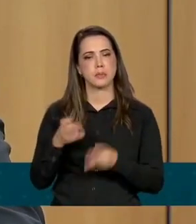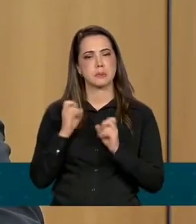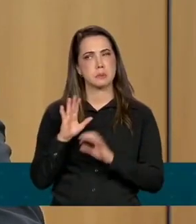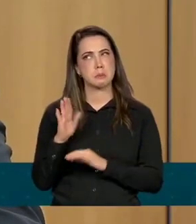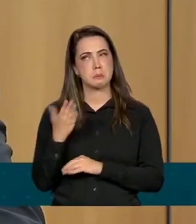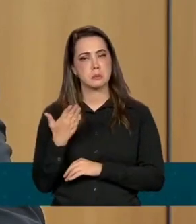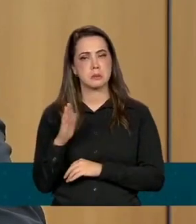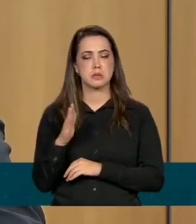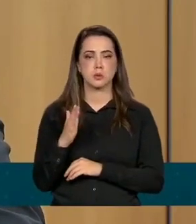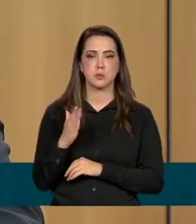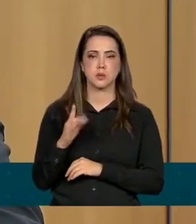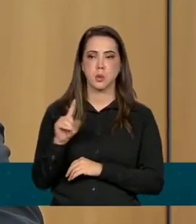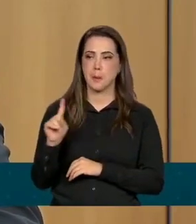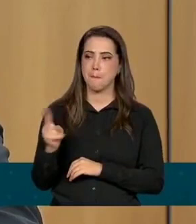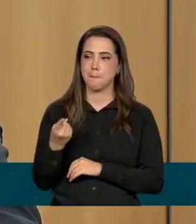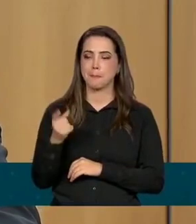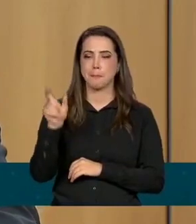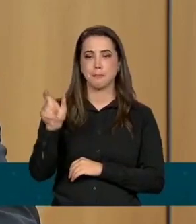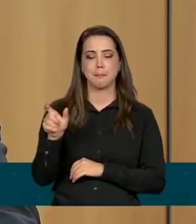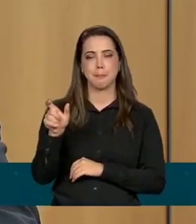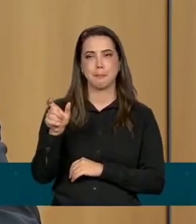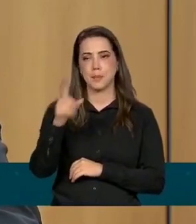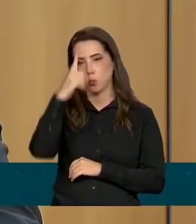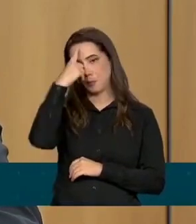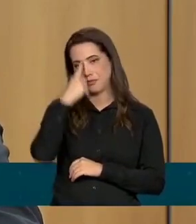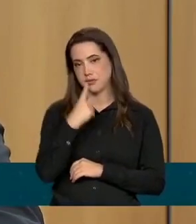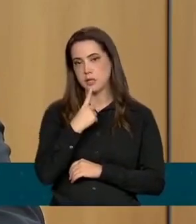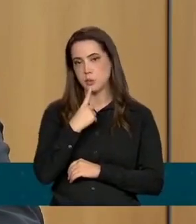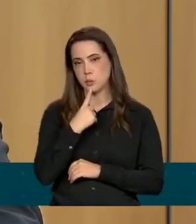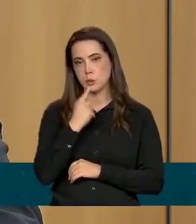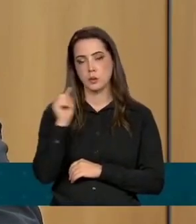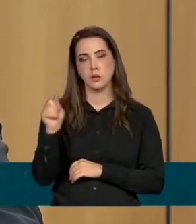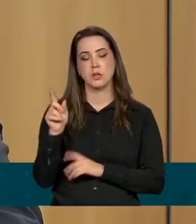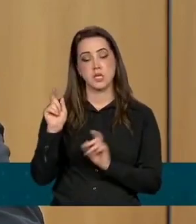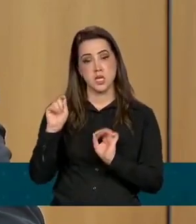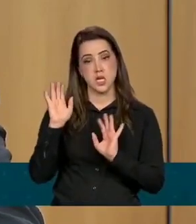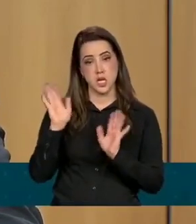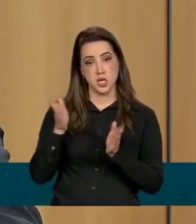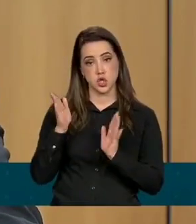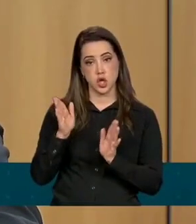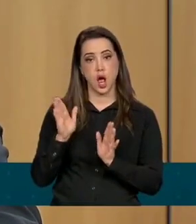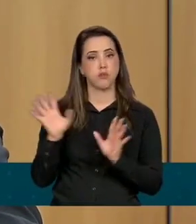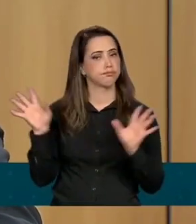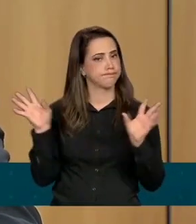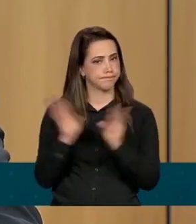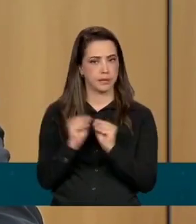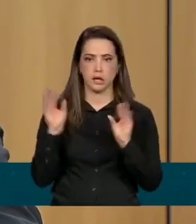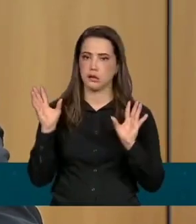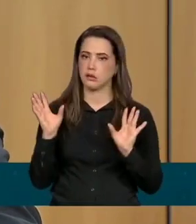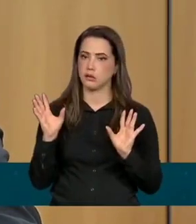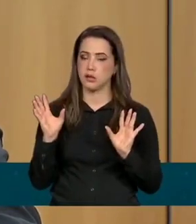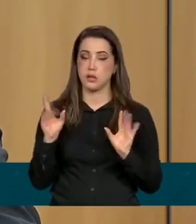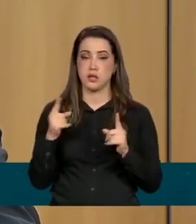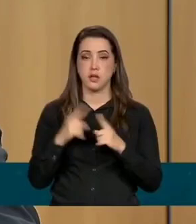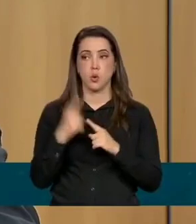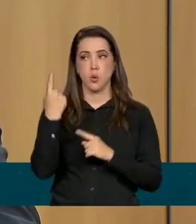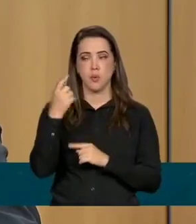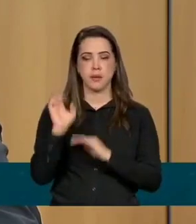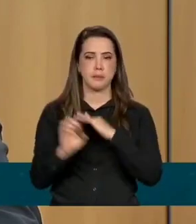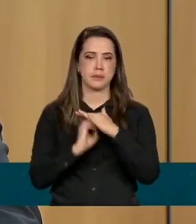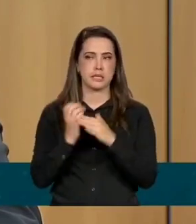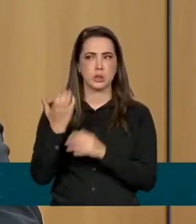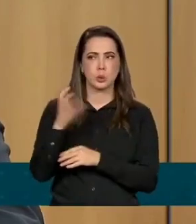algo próximo a 1000 perfis, e eles têm sido derrubados, havia uma resistência de uma das